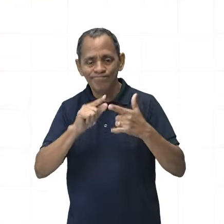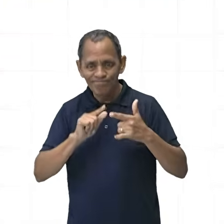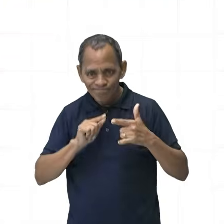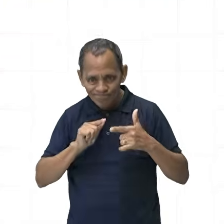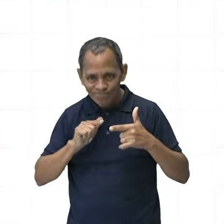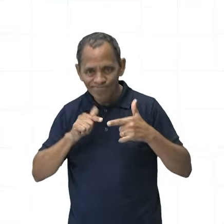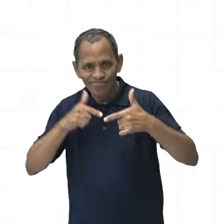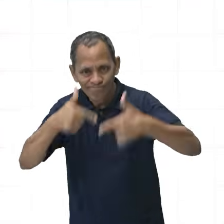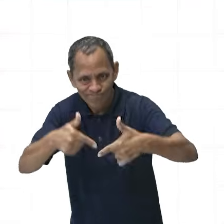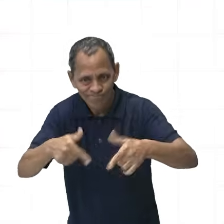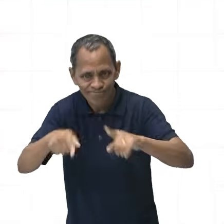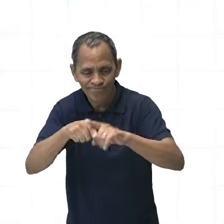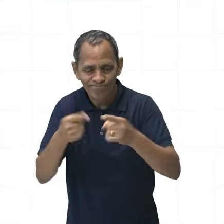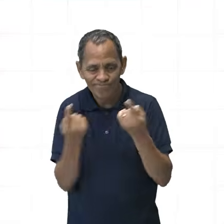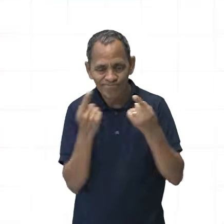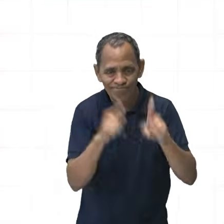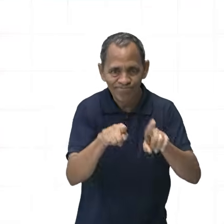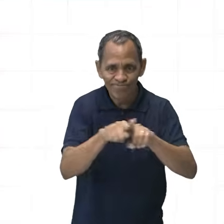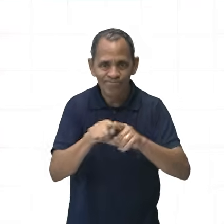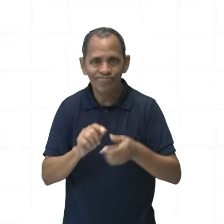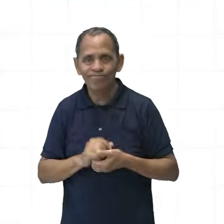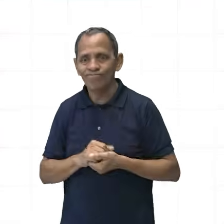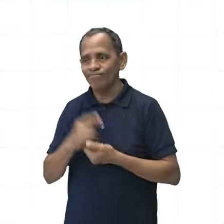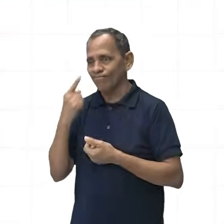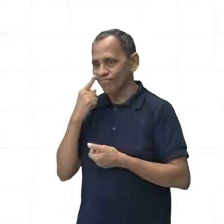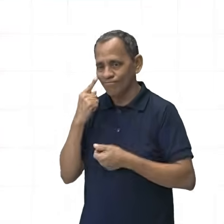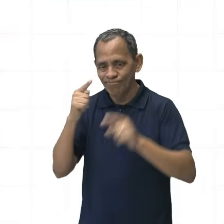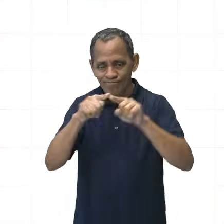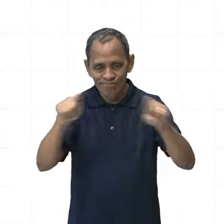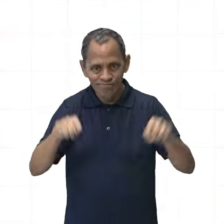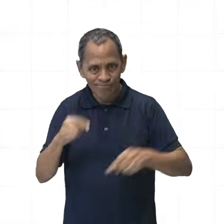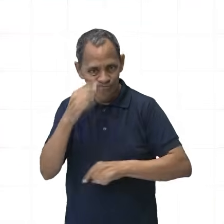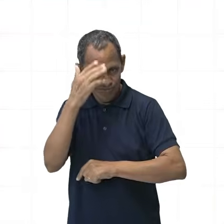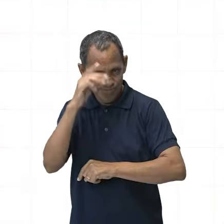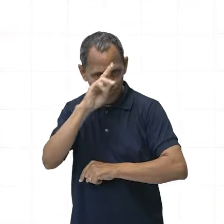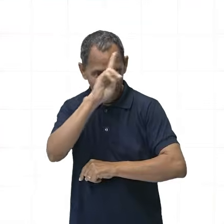Inicialmente, houve o ataque ao quartel de Moncada, em